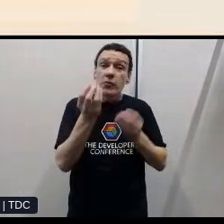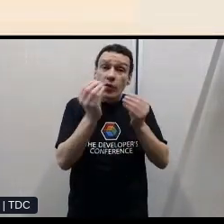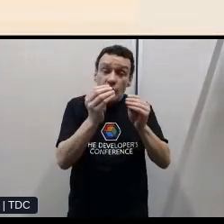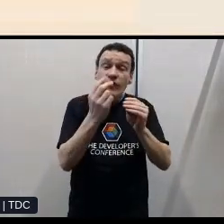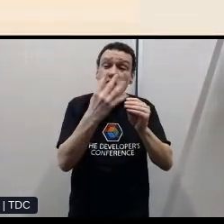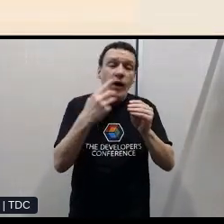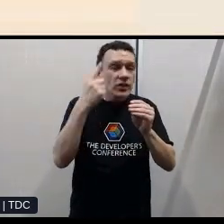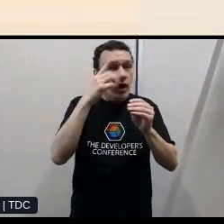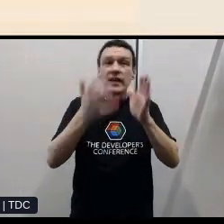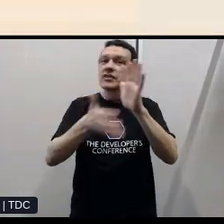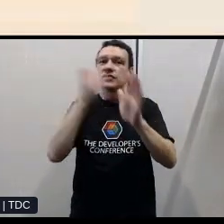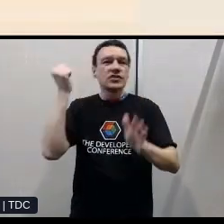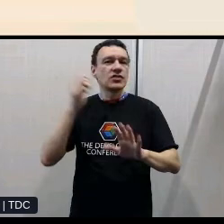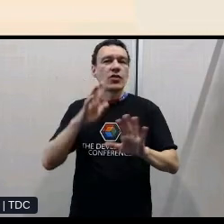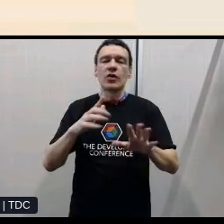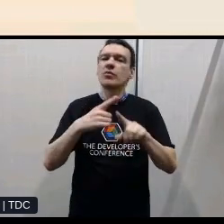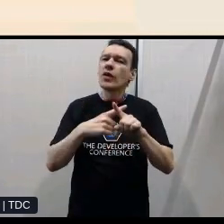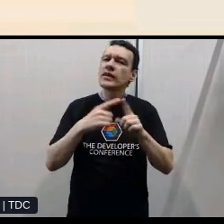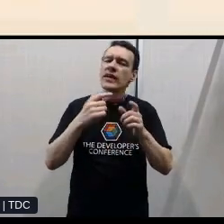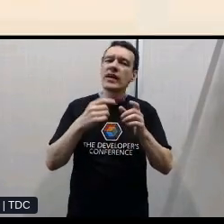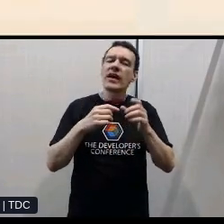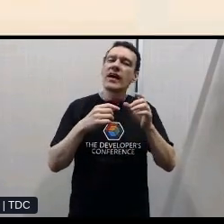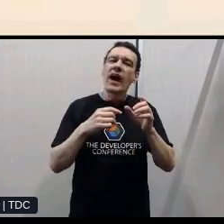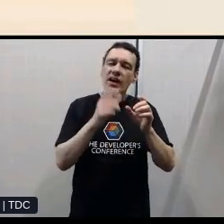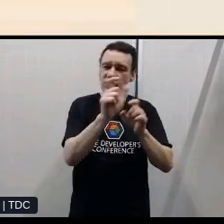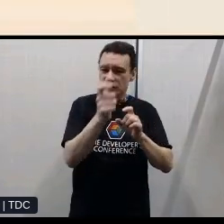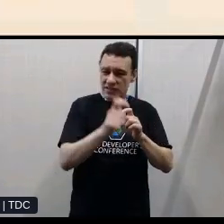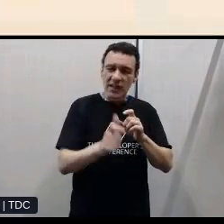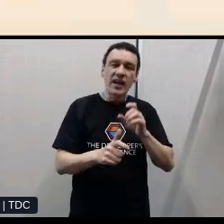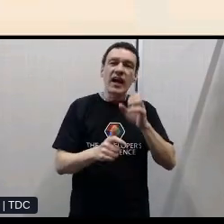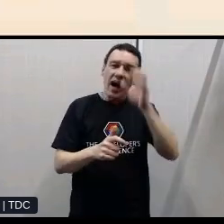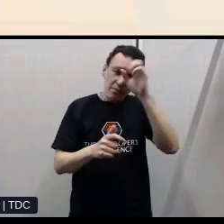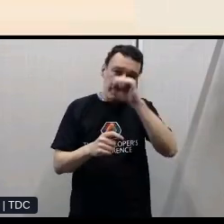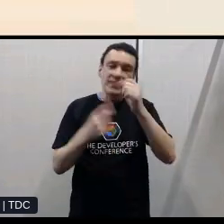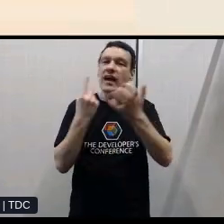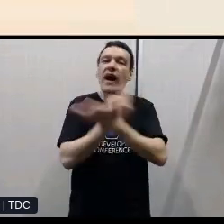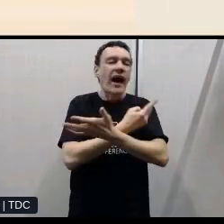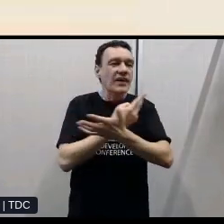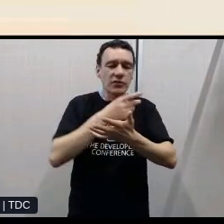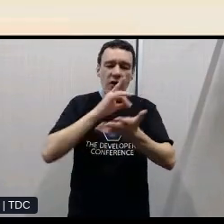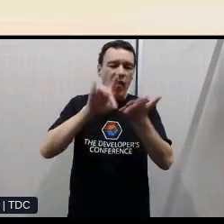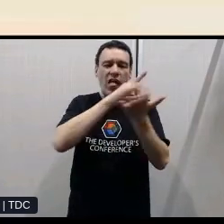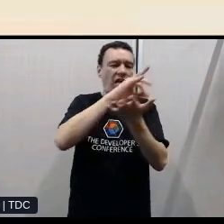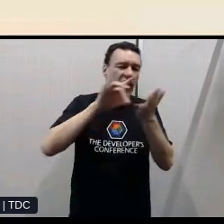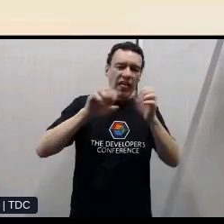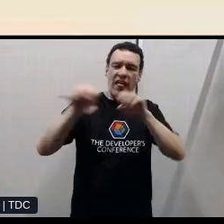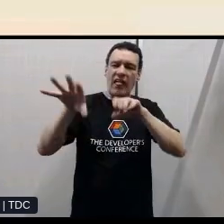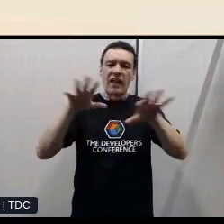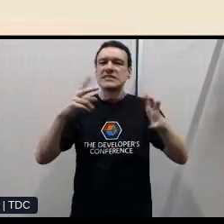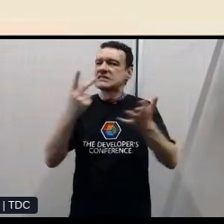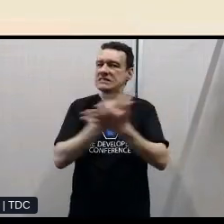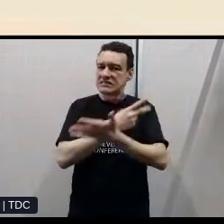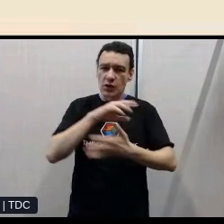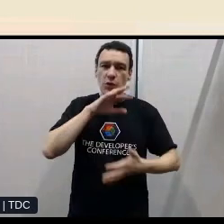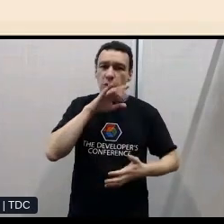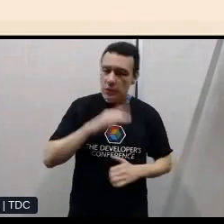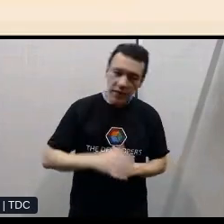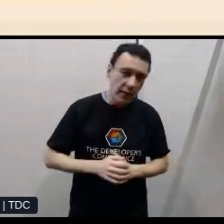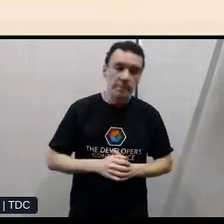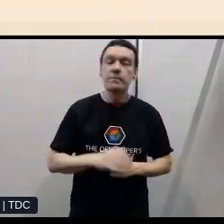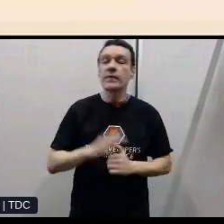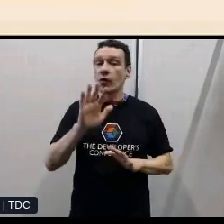mais uma vez o algoritmo fazendo as coisas de uma forma muito mais rápida, né? Pode ir para o próximo? E o último exemplo